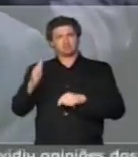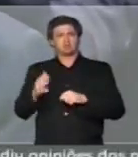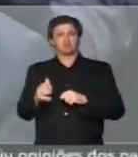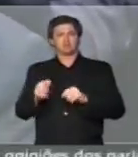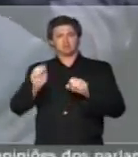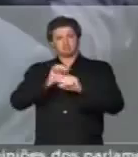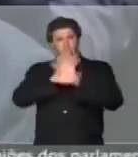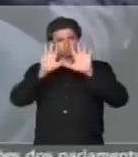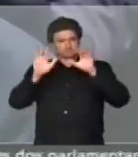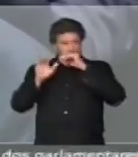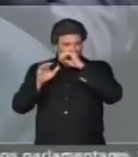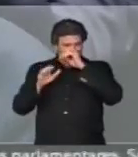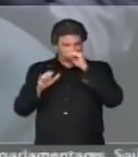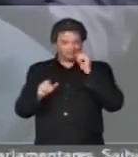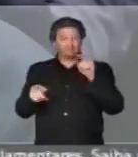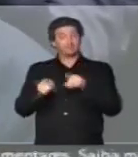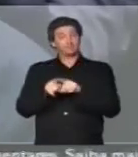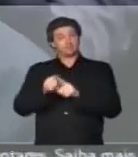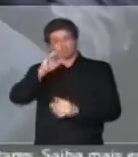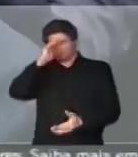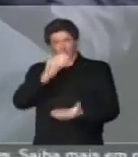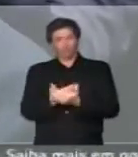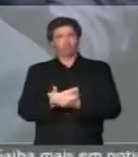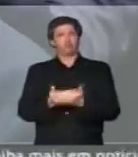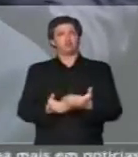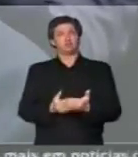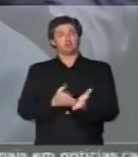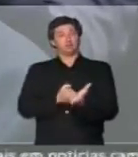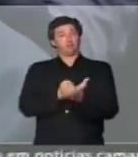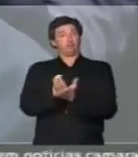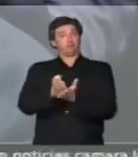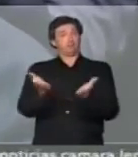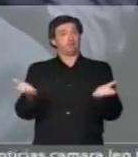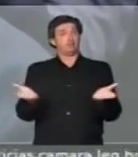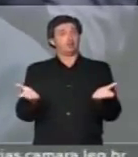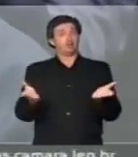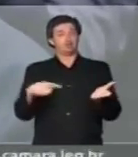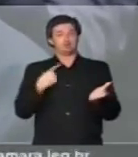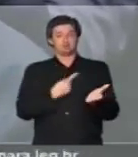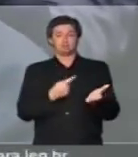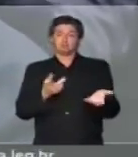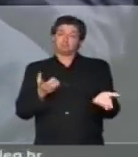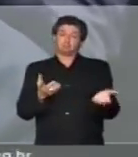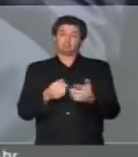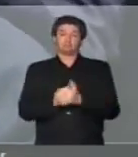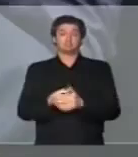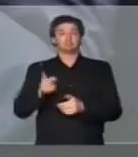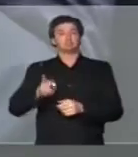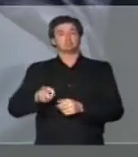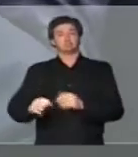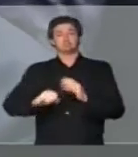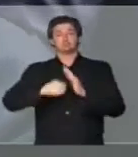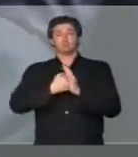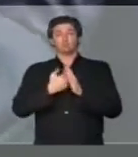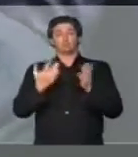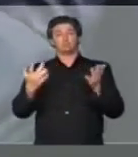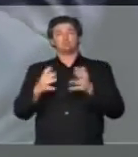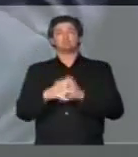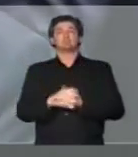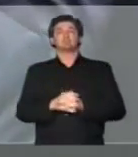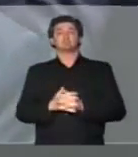feitos com transparência e com convicção e com fidelidade. Nós, portanto, continuamos